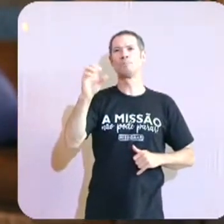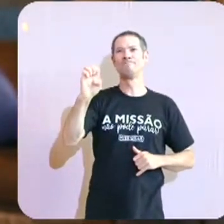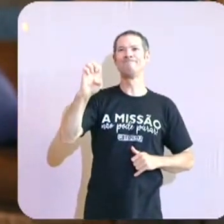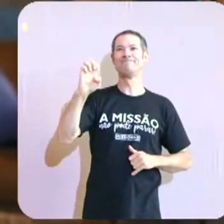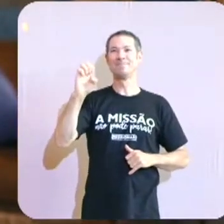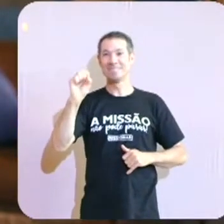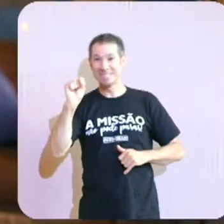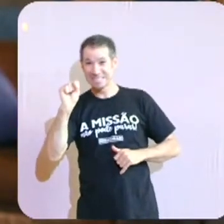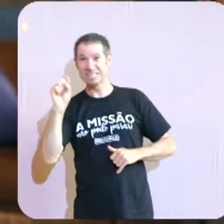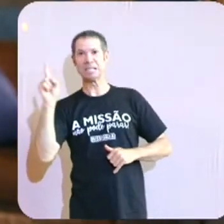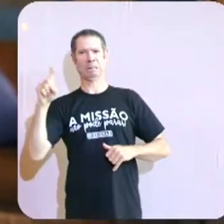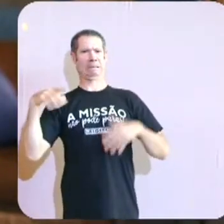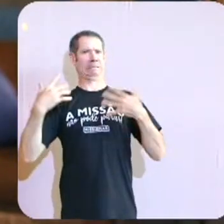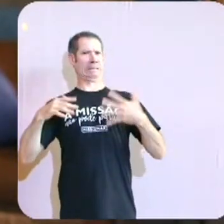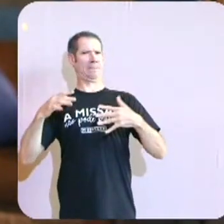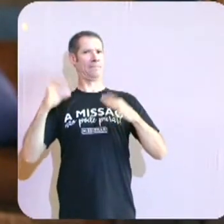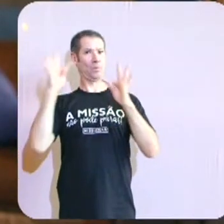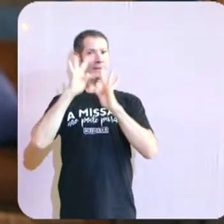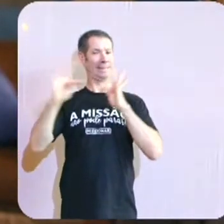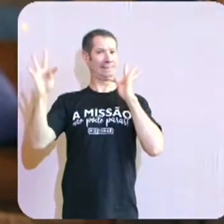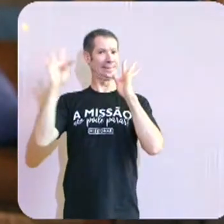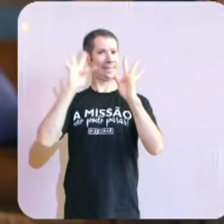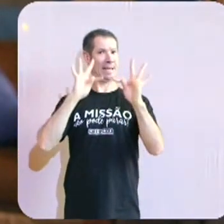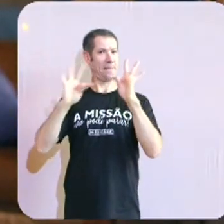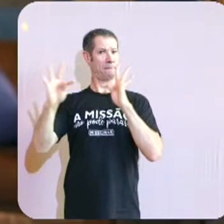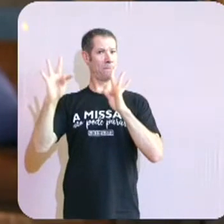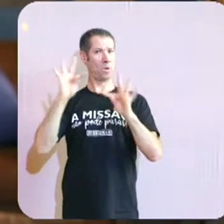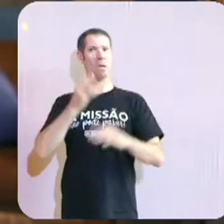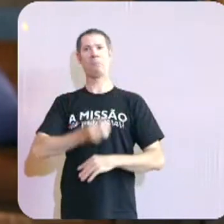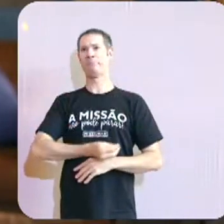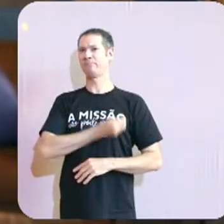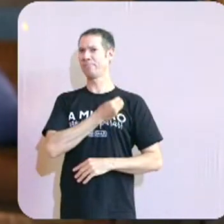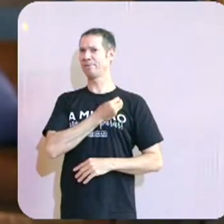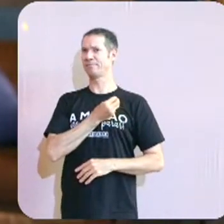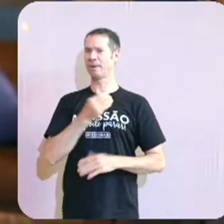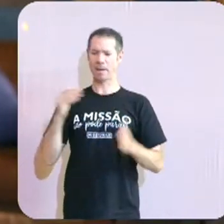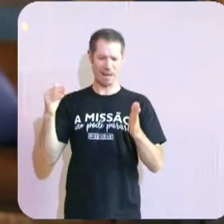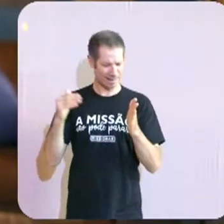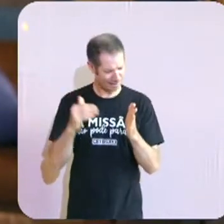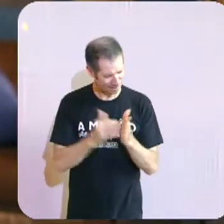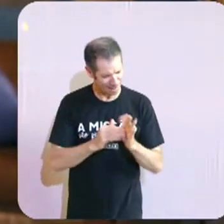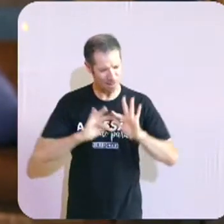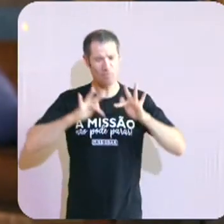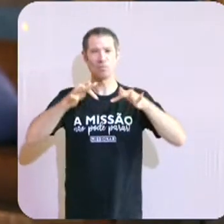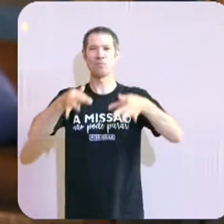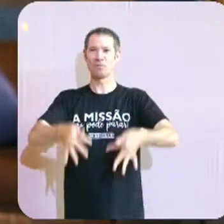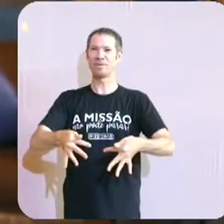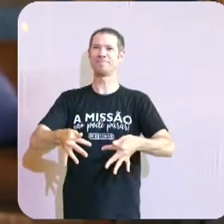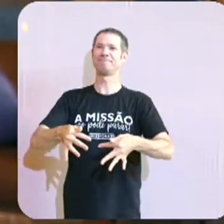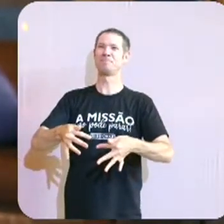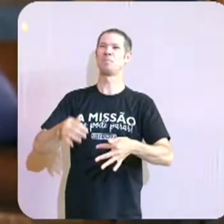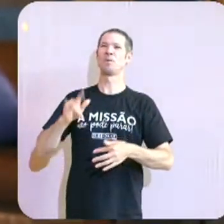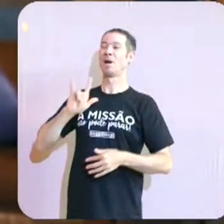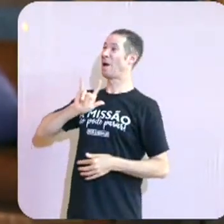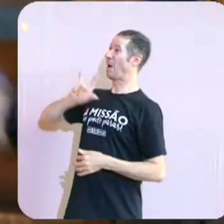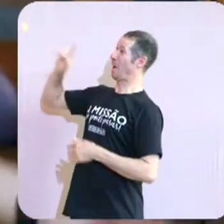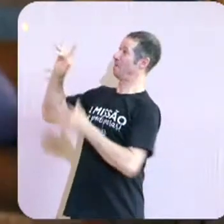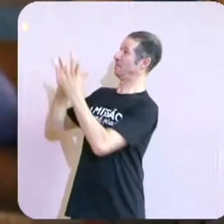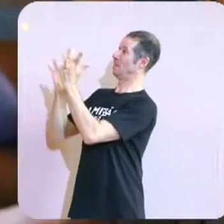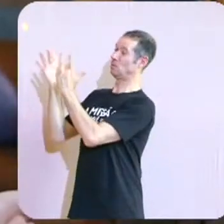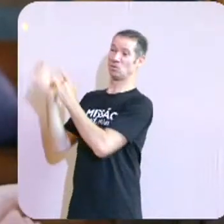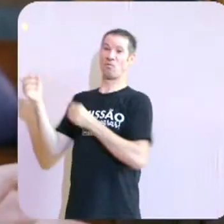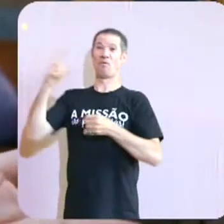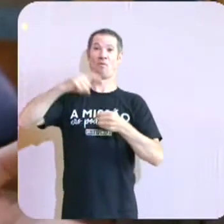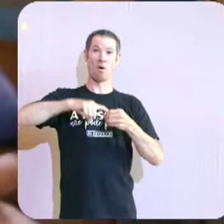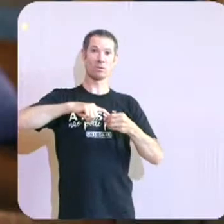que está disposto, como uma testemunha viva, a ir até o fim por causa de Jesus. E quando a gente volta para a palavra, a gente